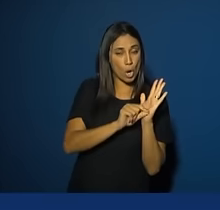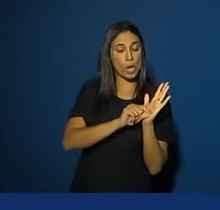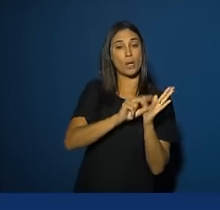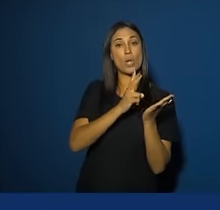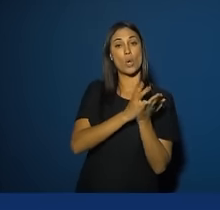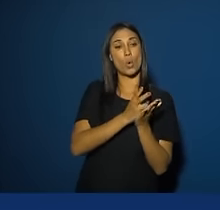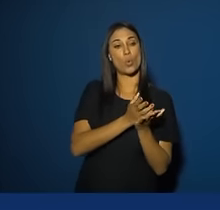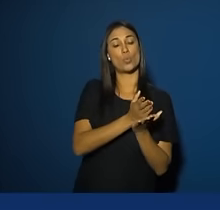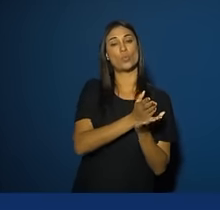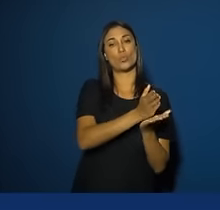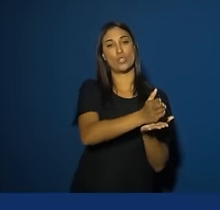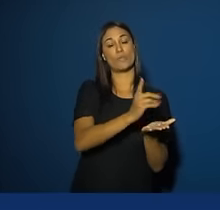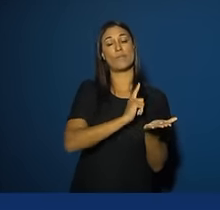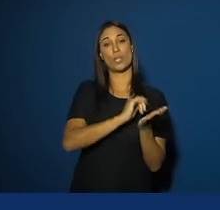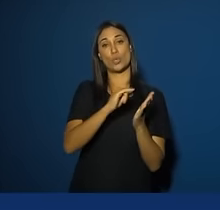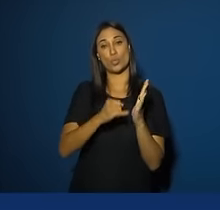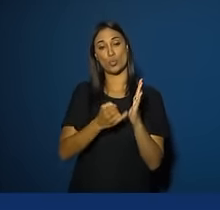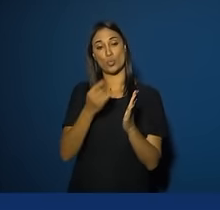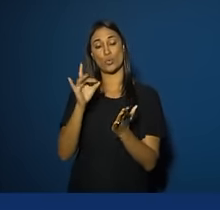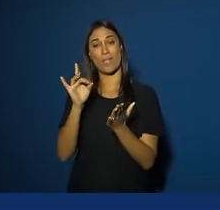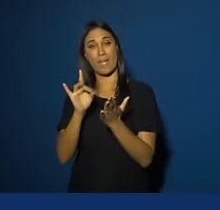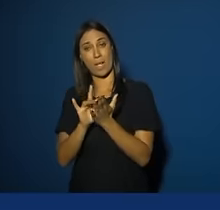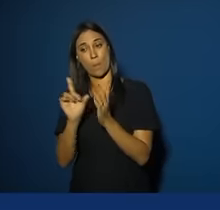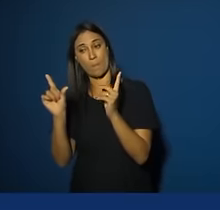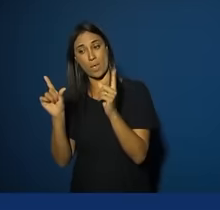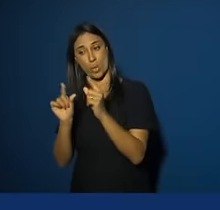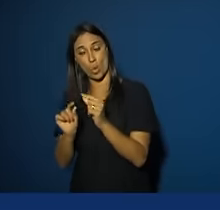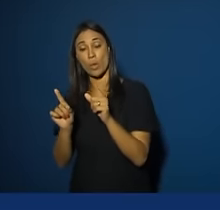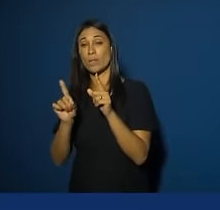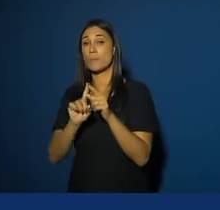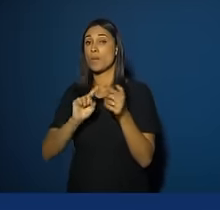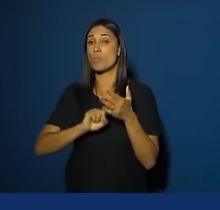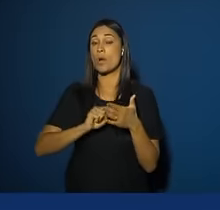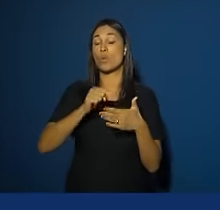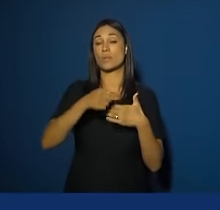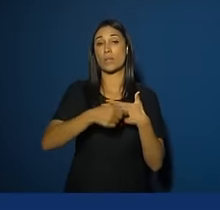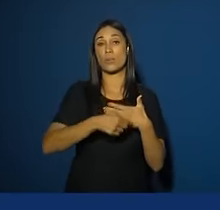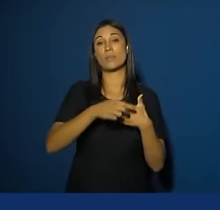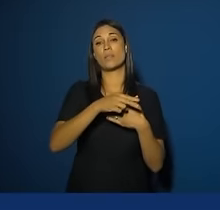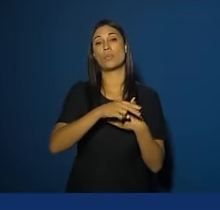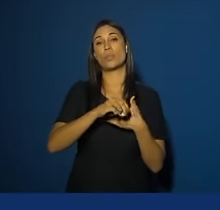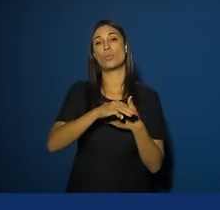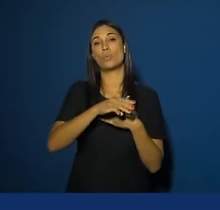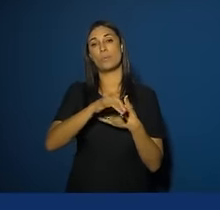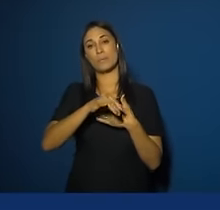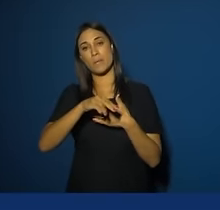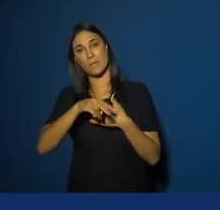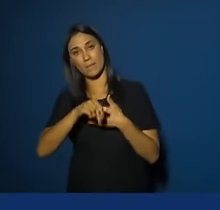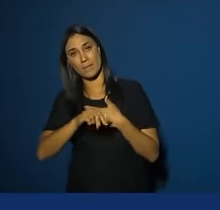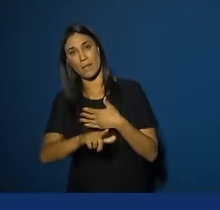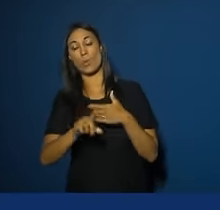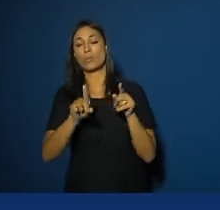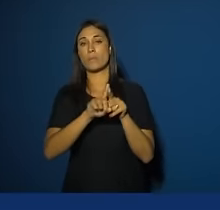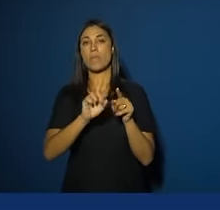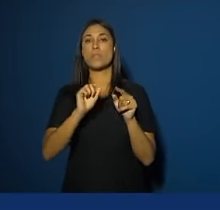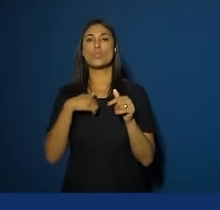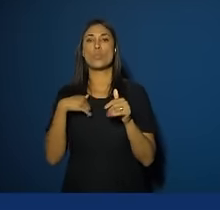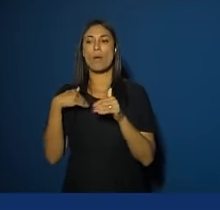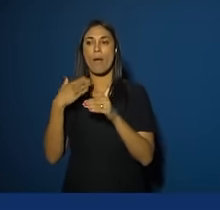provavelmente terá juros reais menores e, consequentemente, juros nominais também. Então, isso avança para toda a